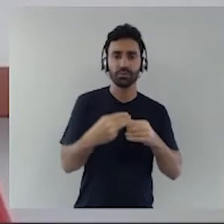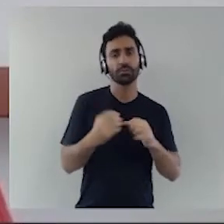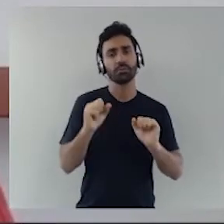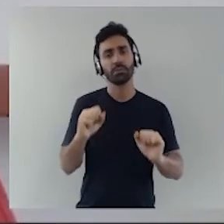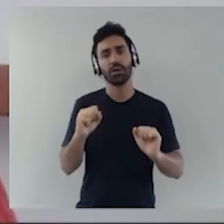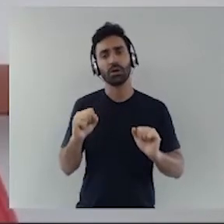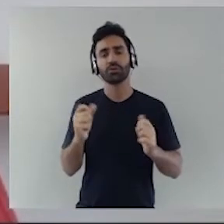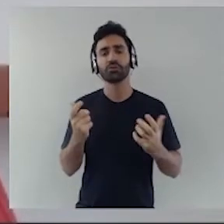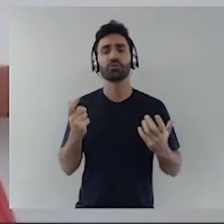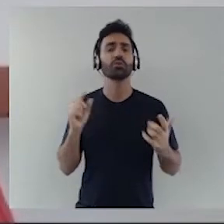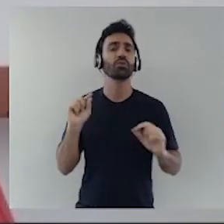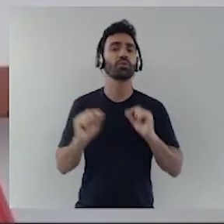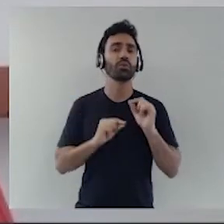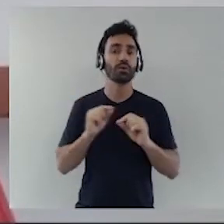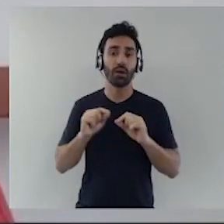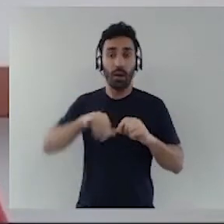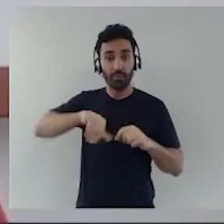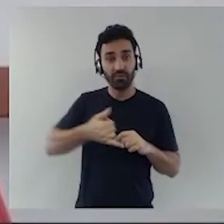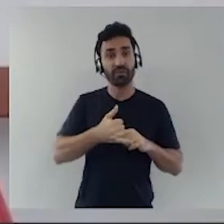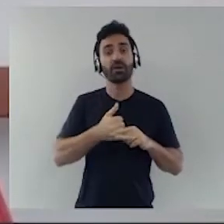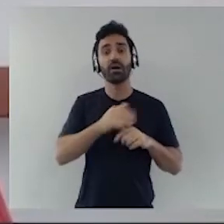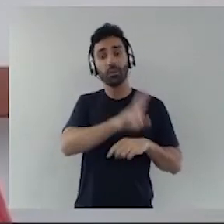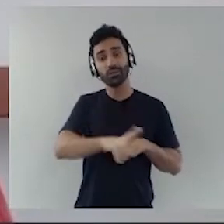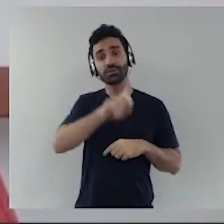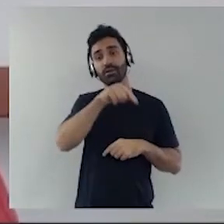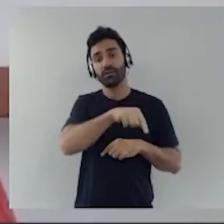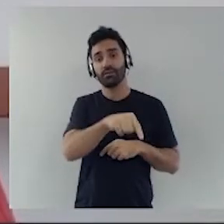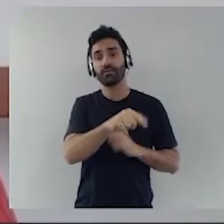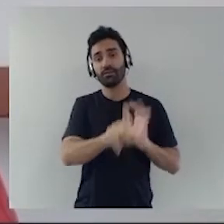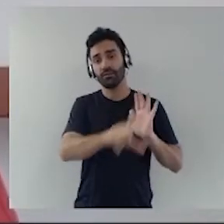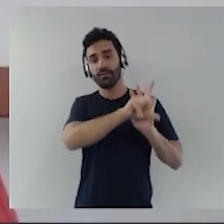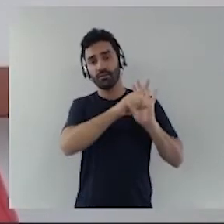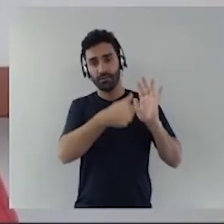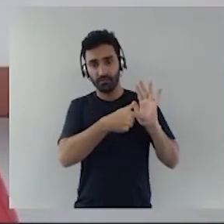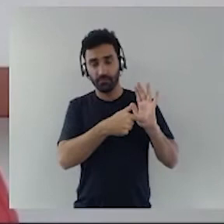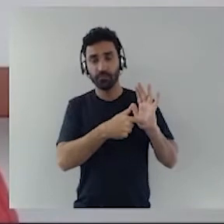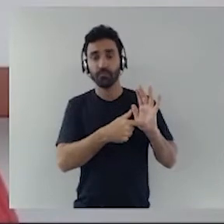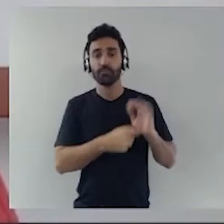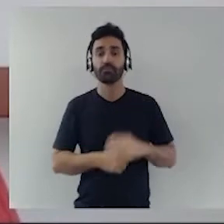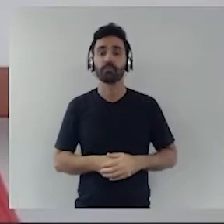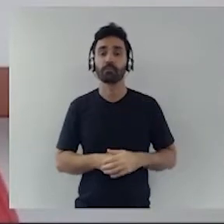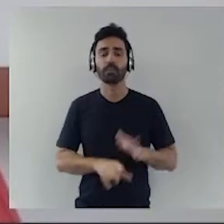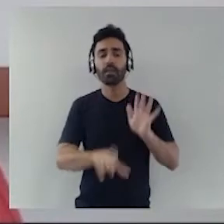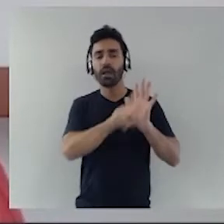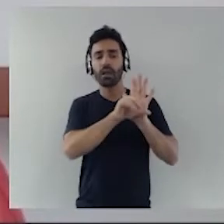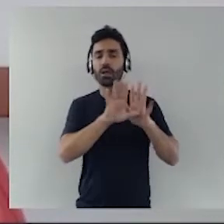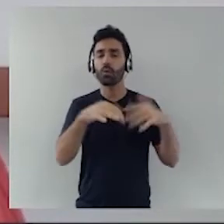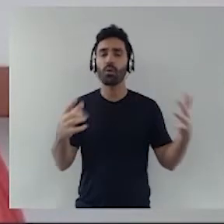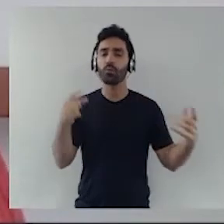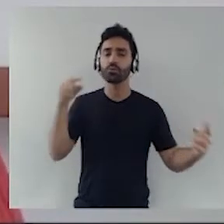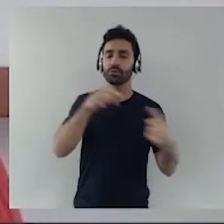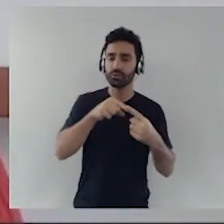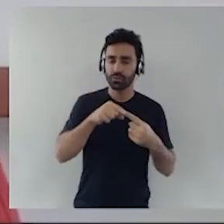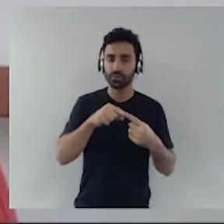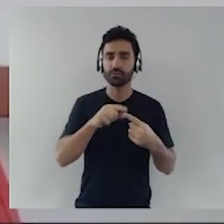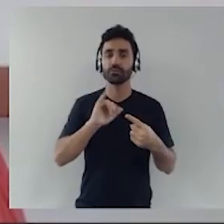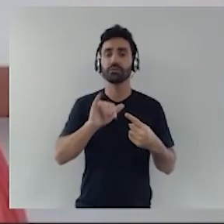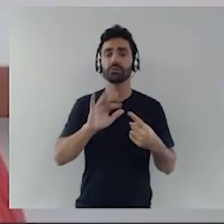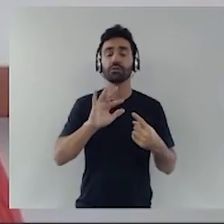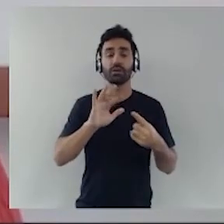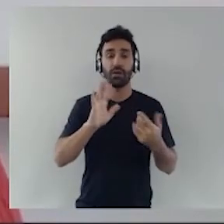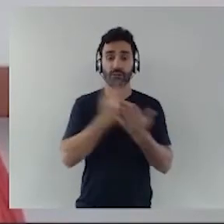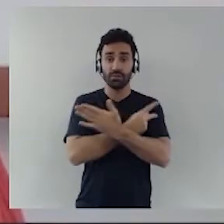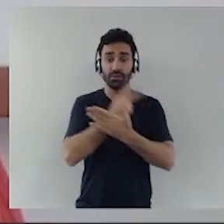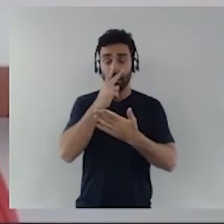lançar mão deste instrumento desta medida uma medida que tem qual o objetivo nas situações de